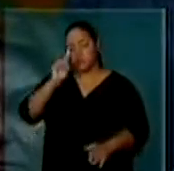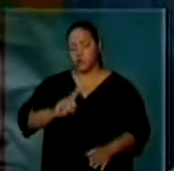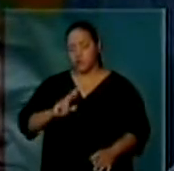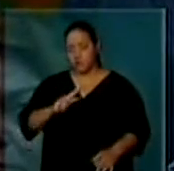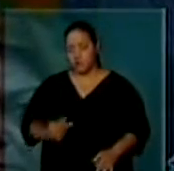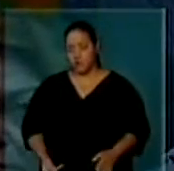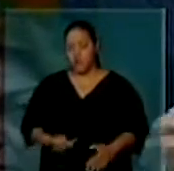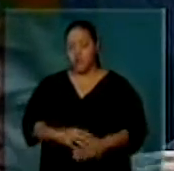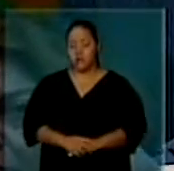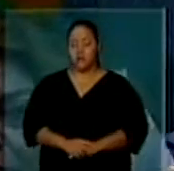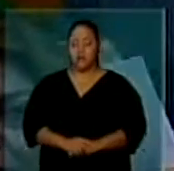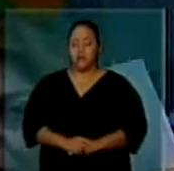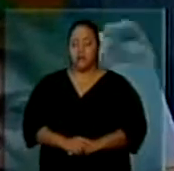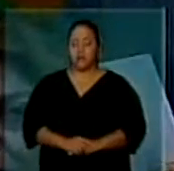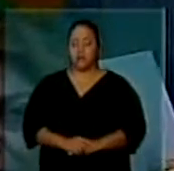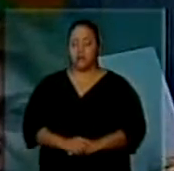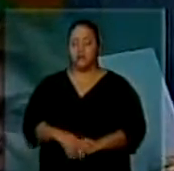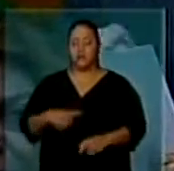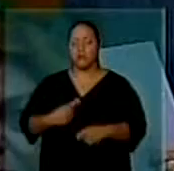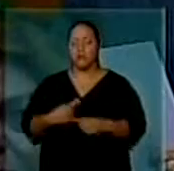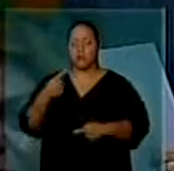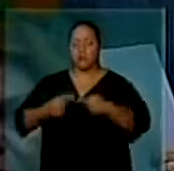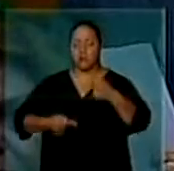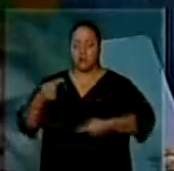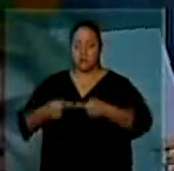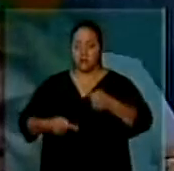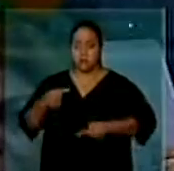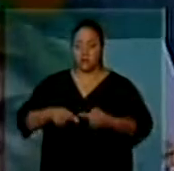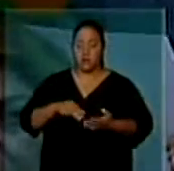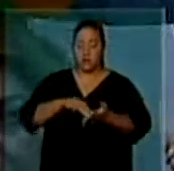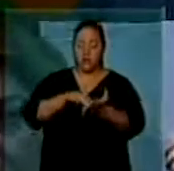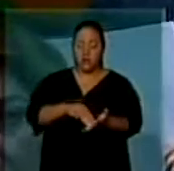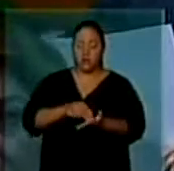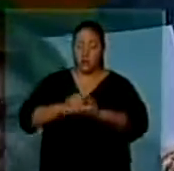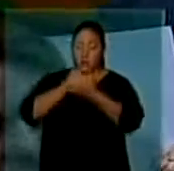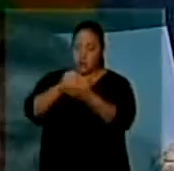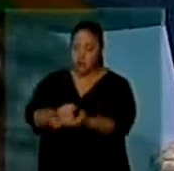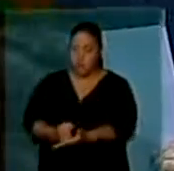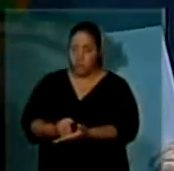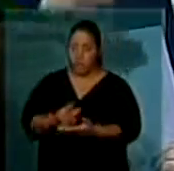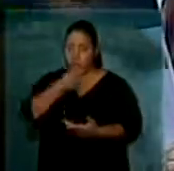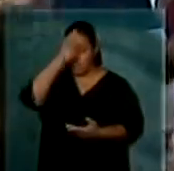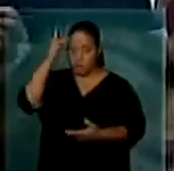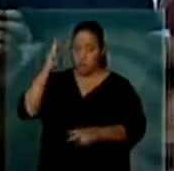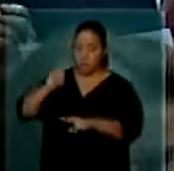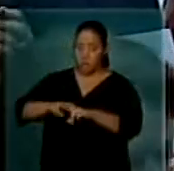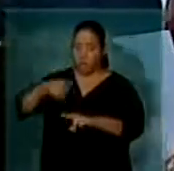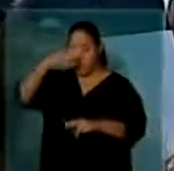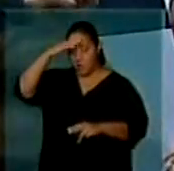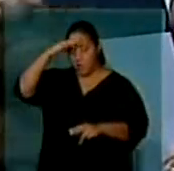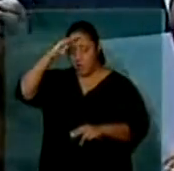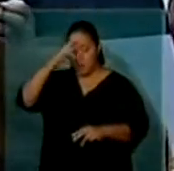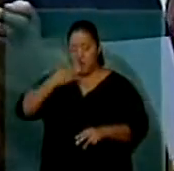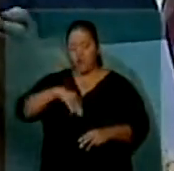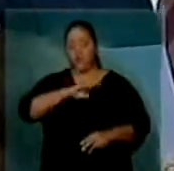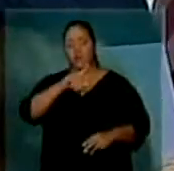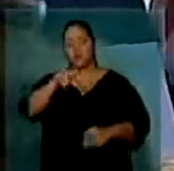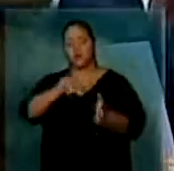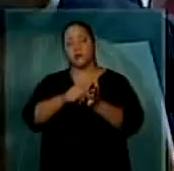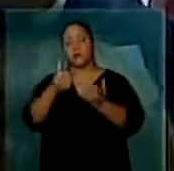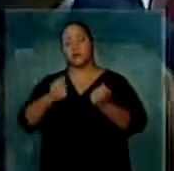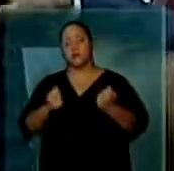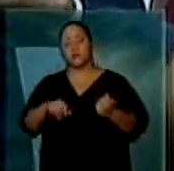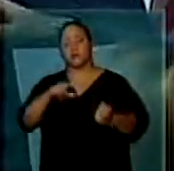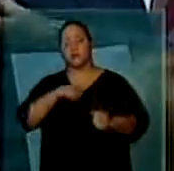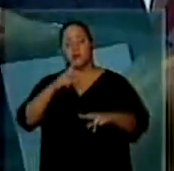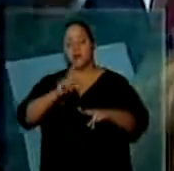humanos. Porque para discutir a moção de apoio e solidariedade a preso político em Cuba, nós temos que discutir que